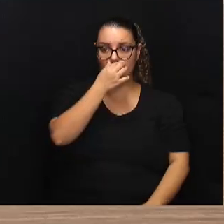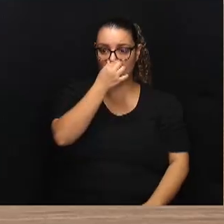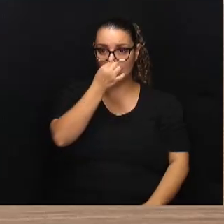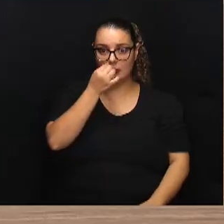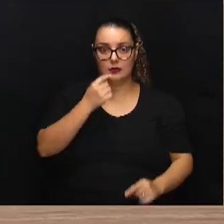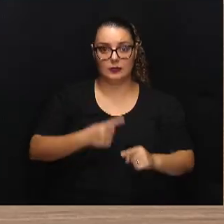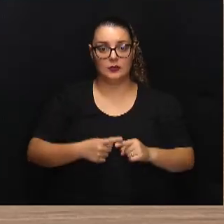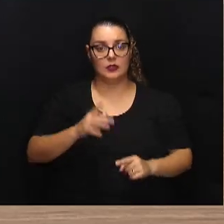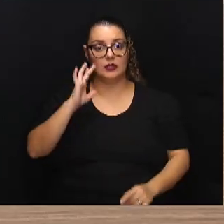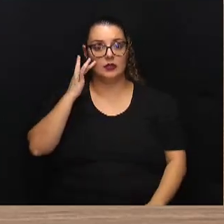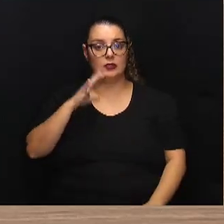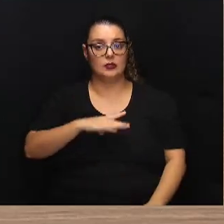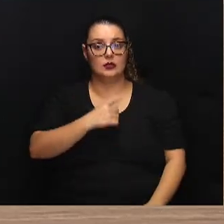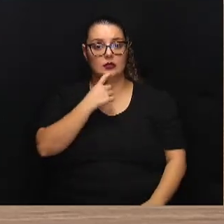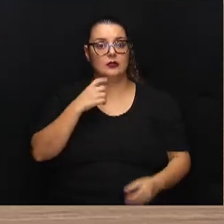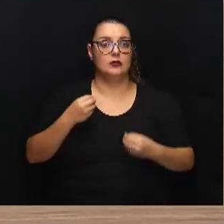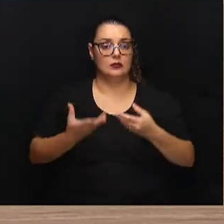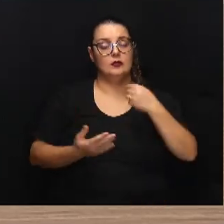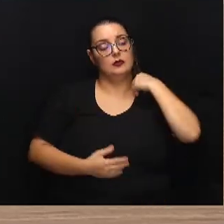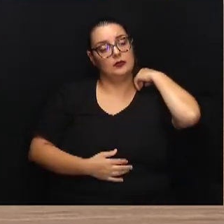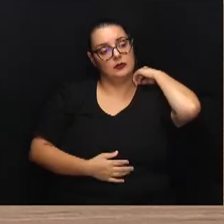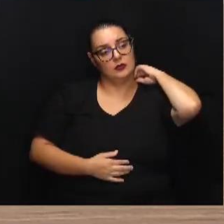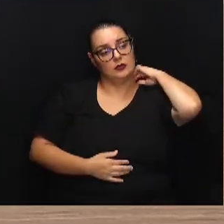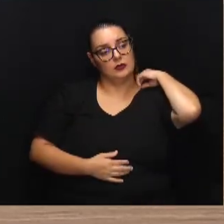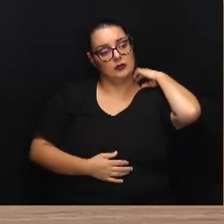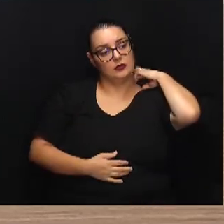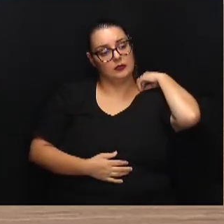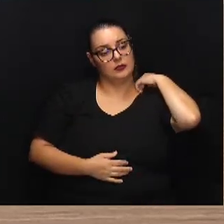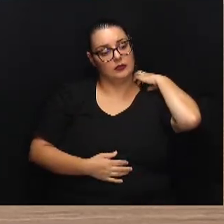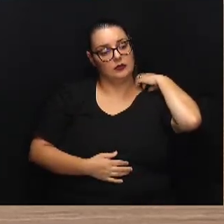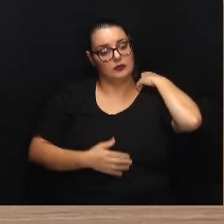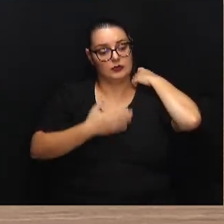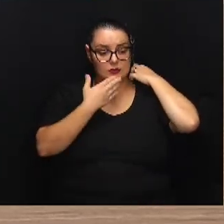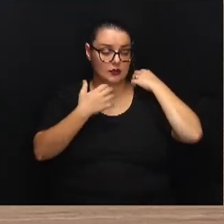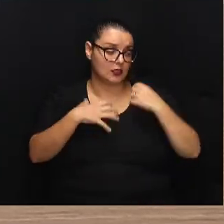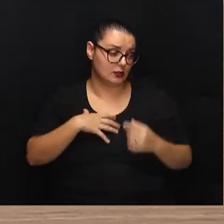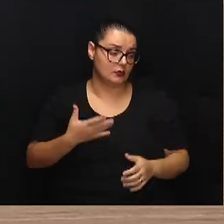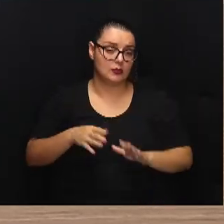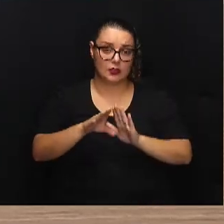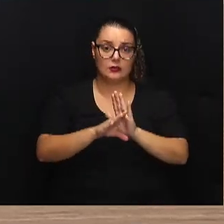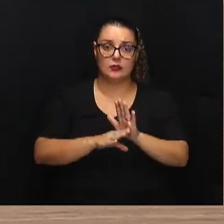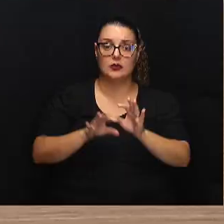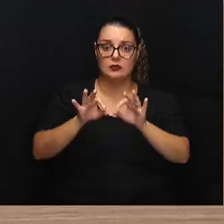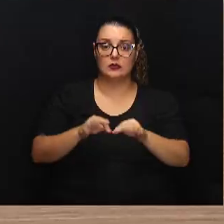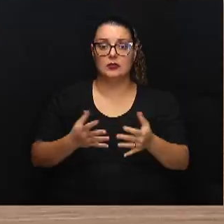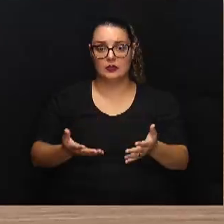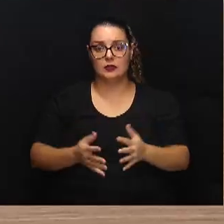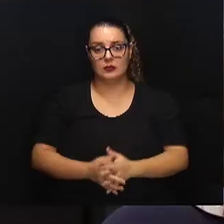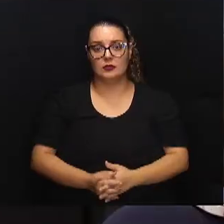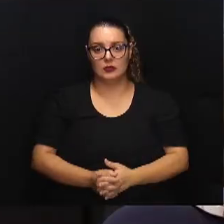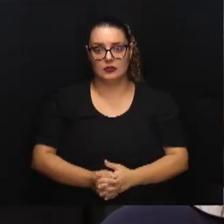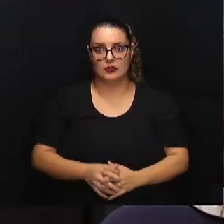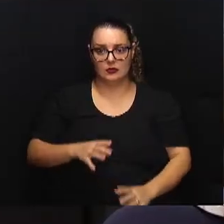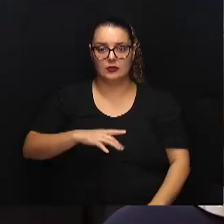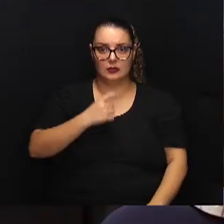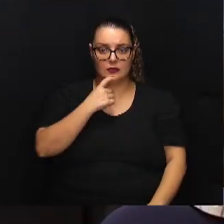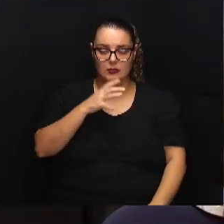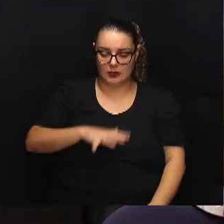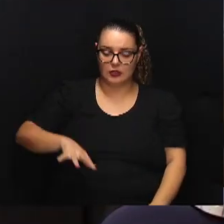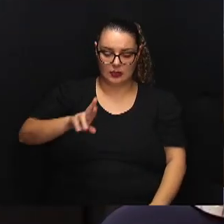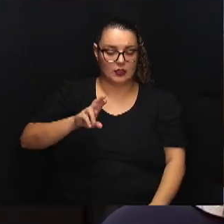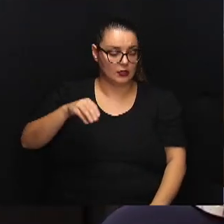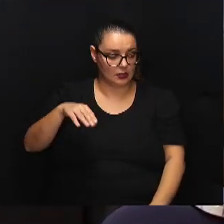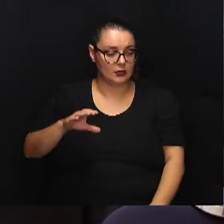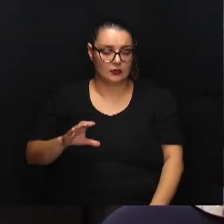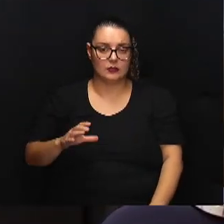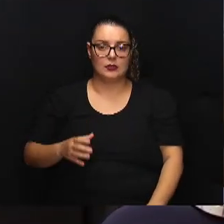que Campinas oferece as condições melhores para que esse programa dê certo, né? Campinas, que eu digo, a região metropolitana